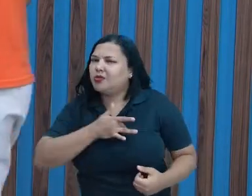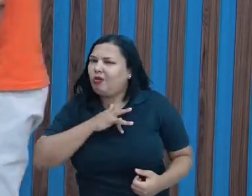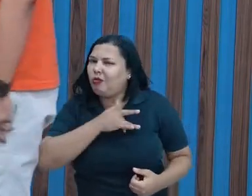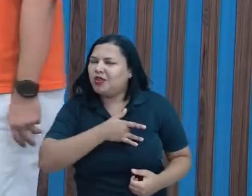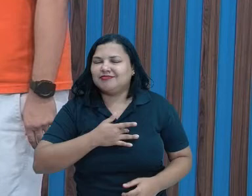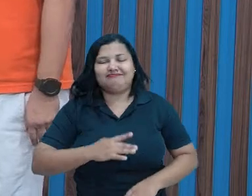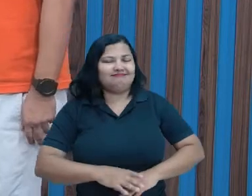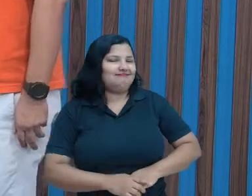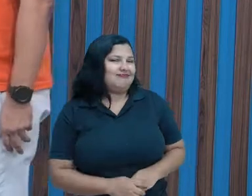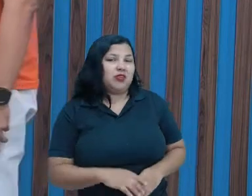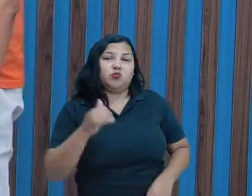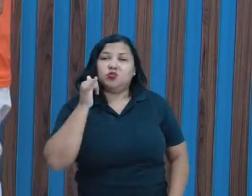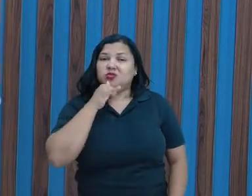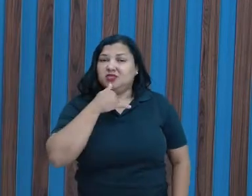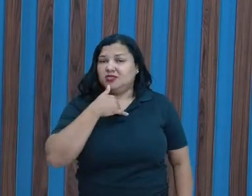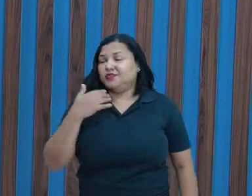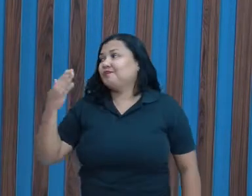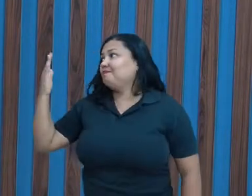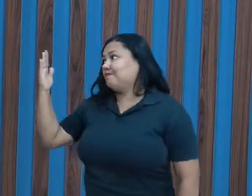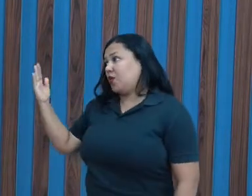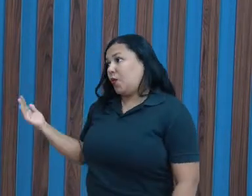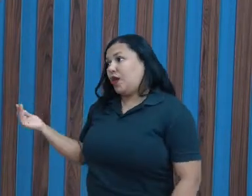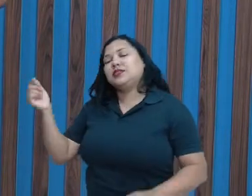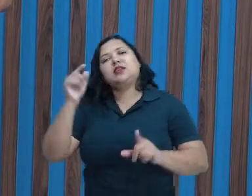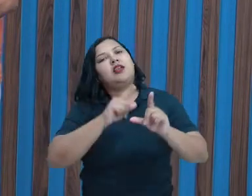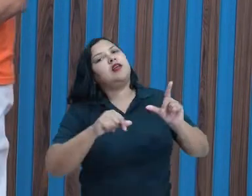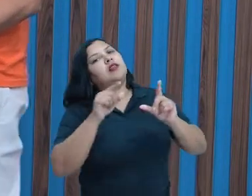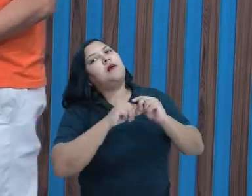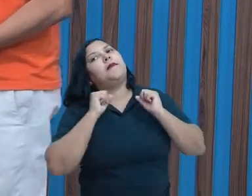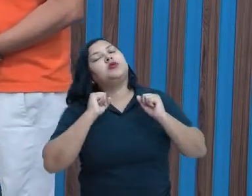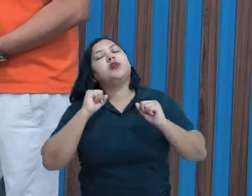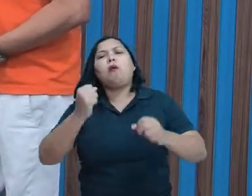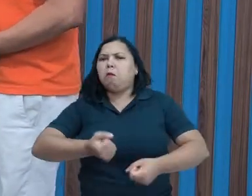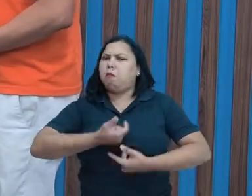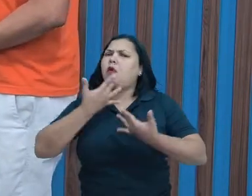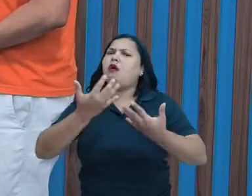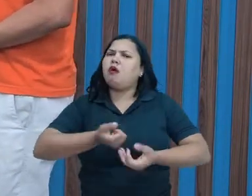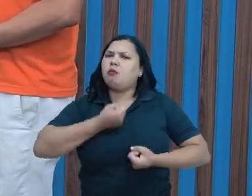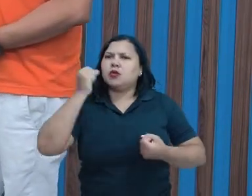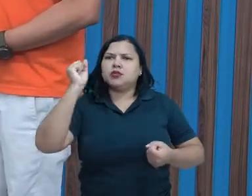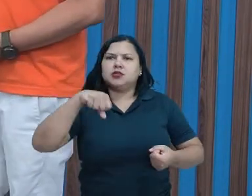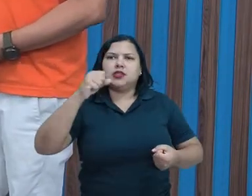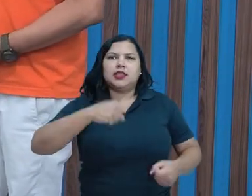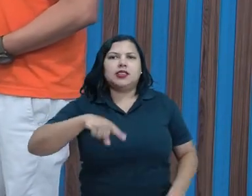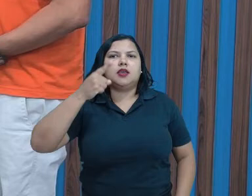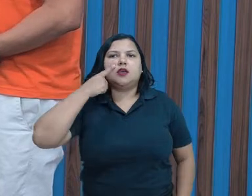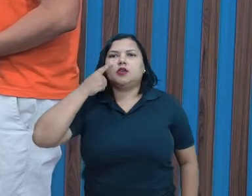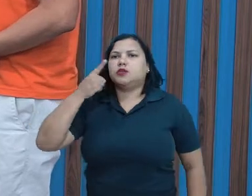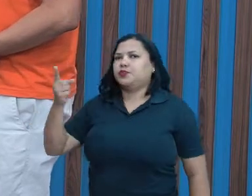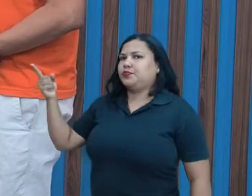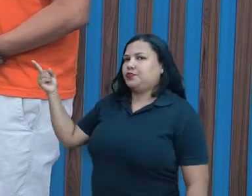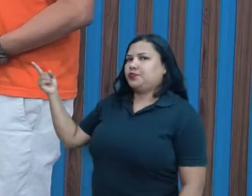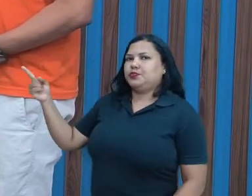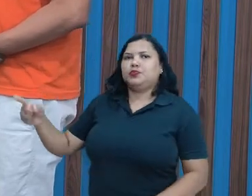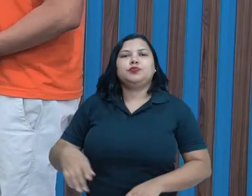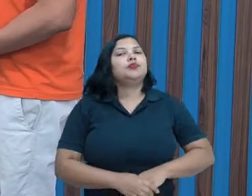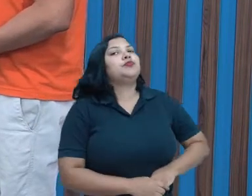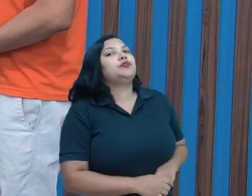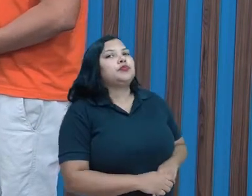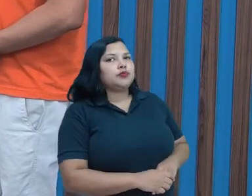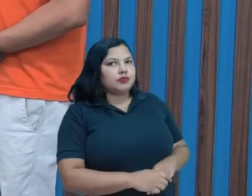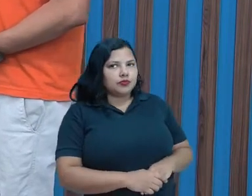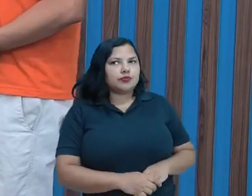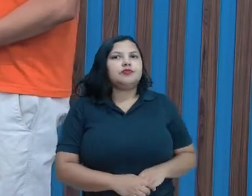inclusive. Então, essa música também, a letra pode ser considerada um poema também. Temos aí, ó, o title. Temos